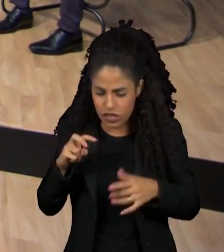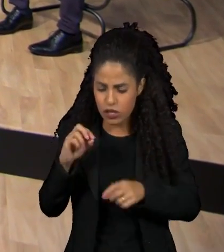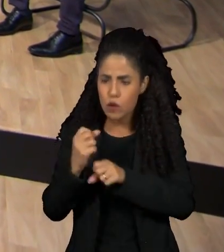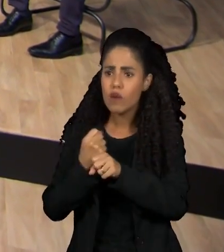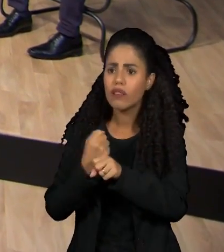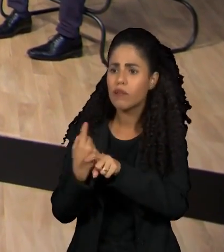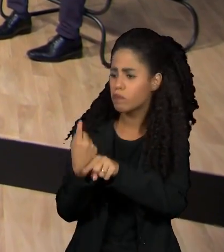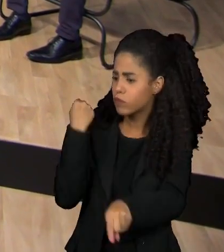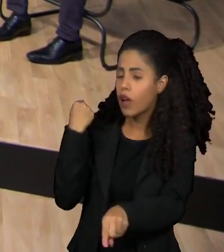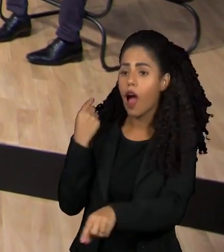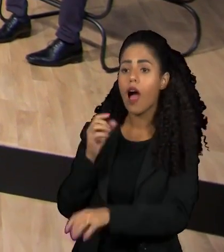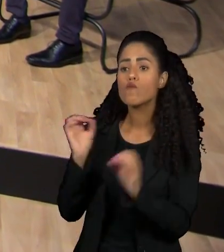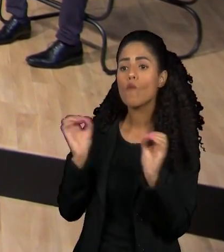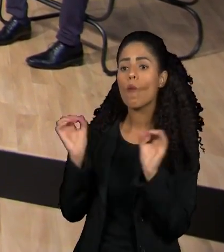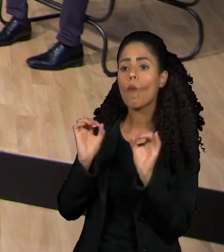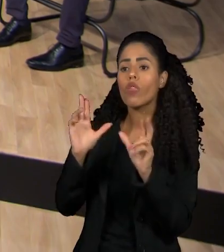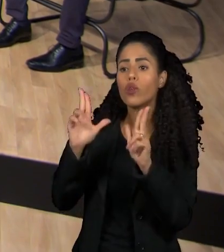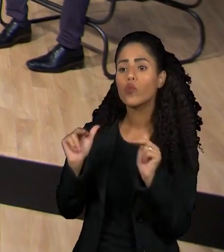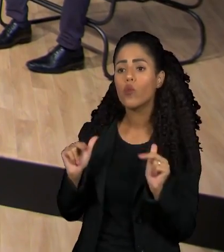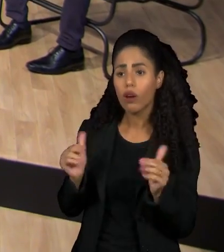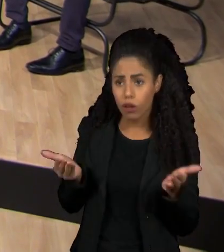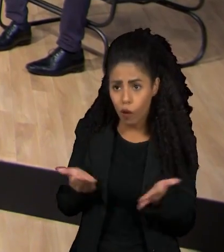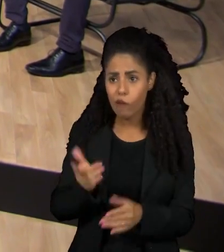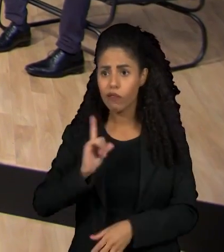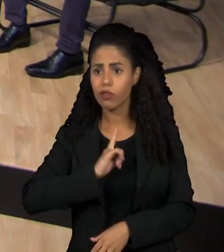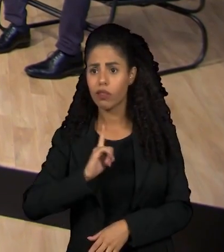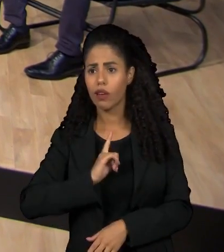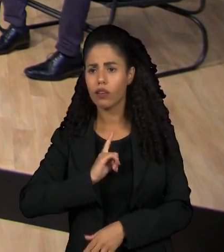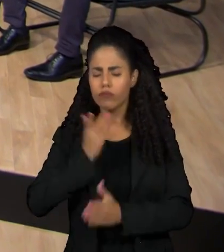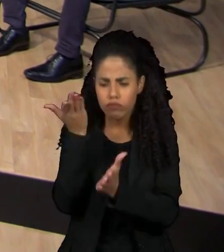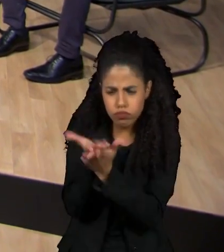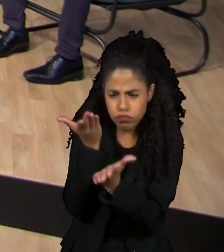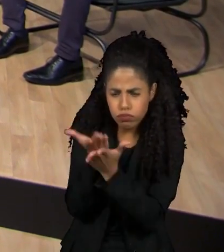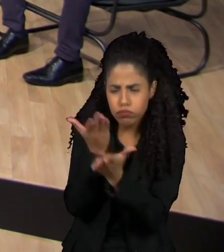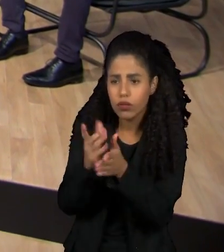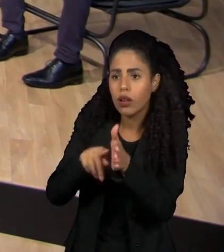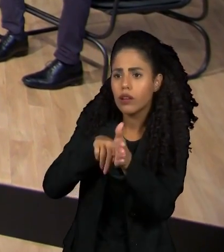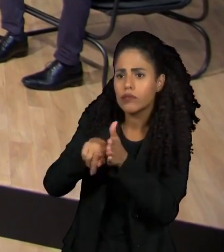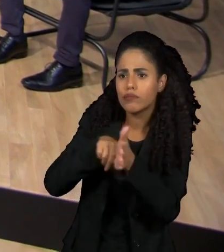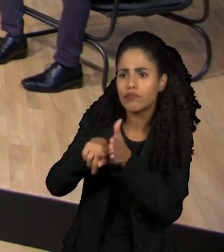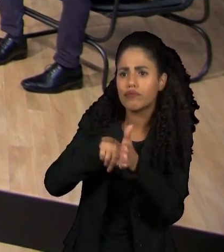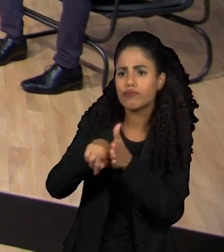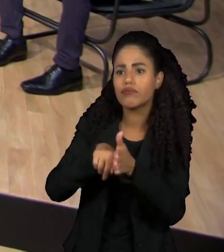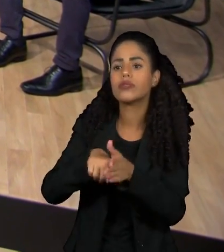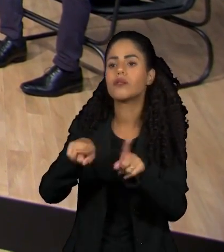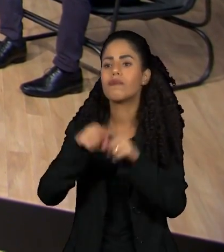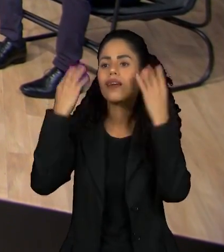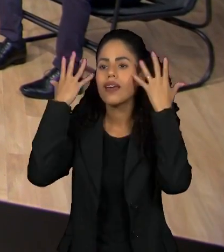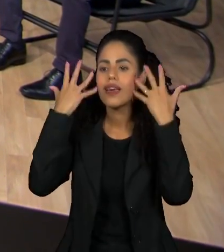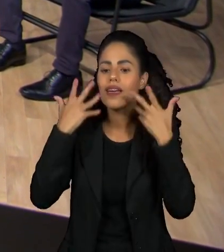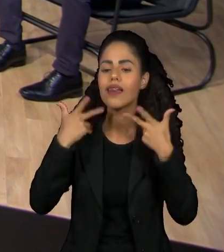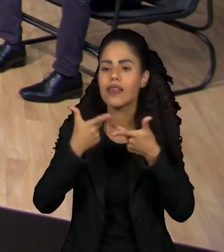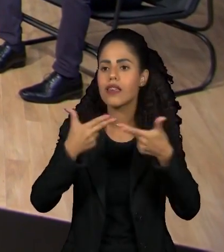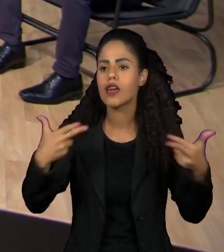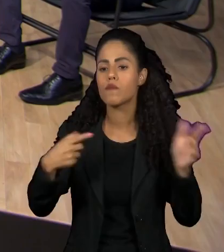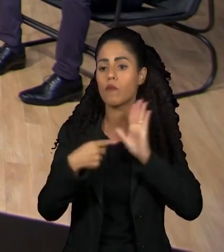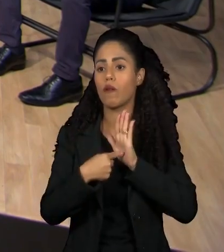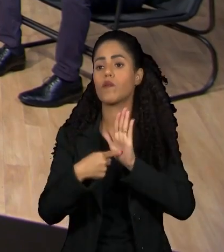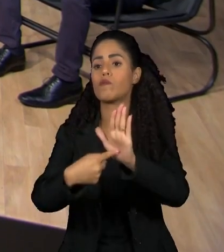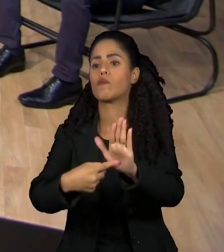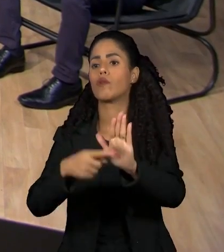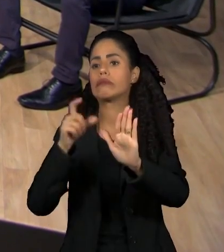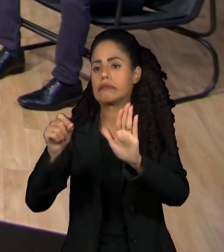ela circulando. E muitos estudos já foram feitos em animais, mostrando diversos